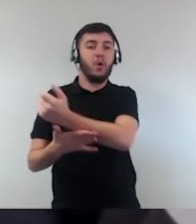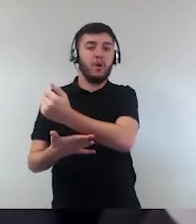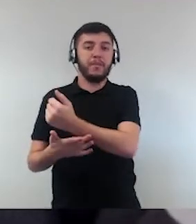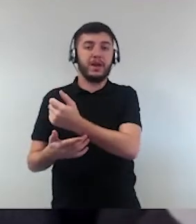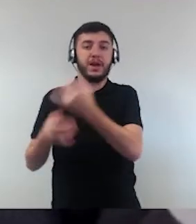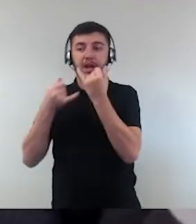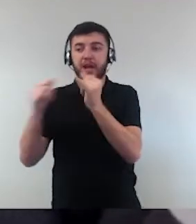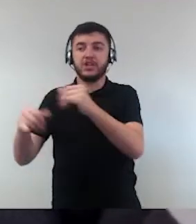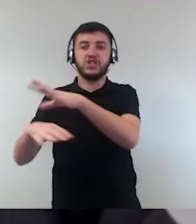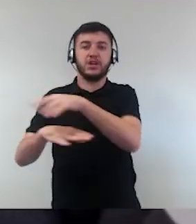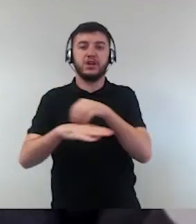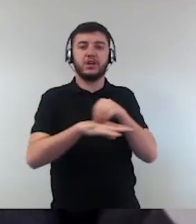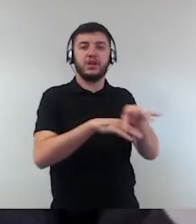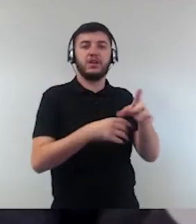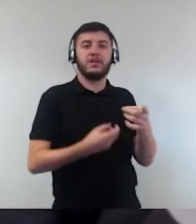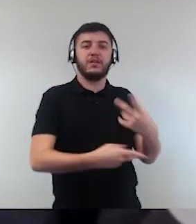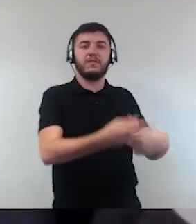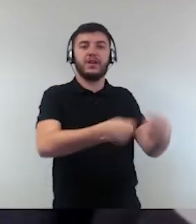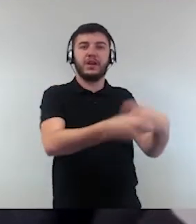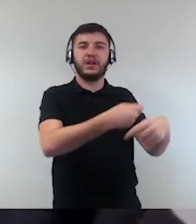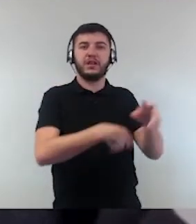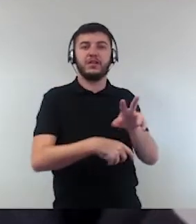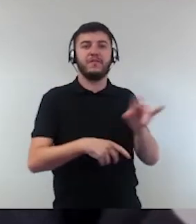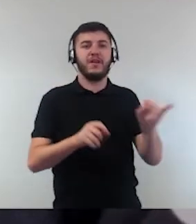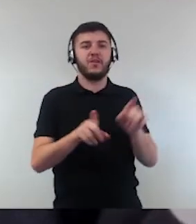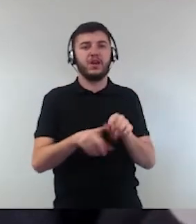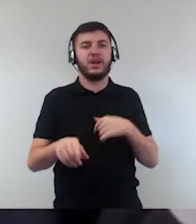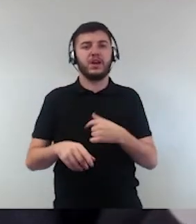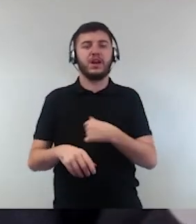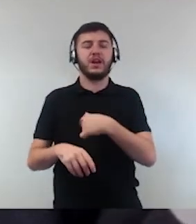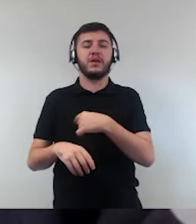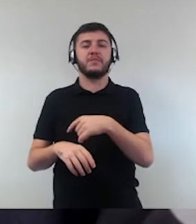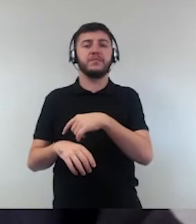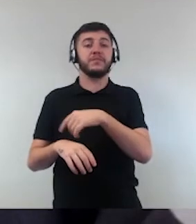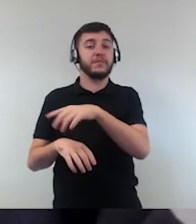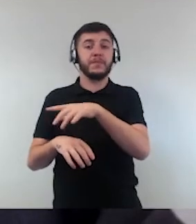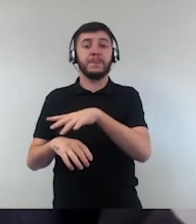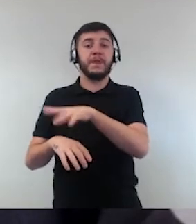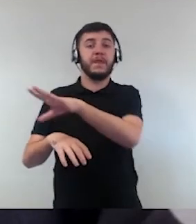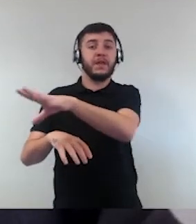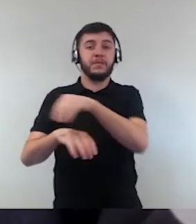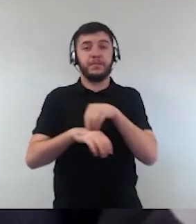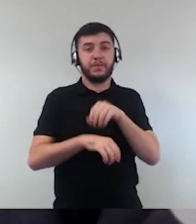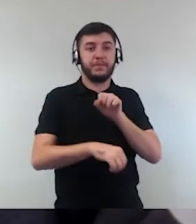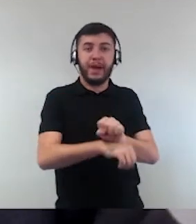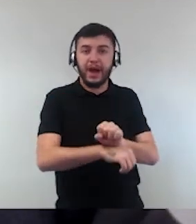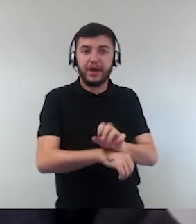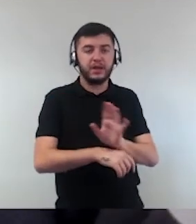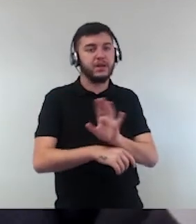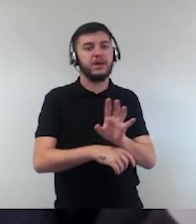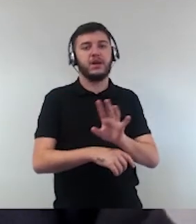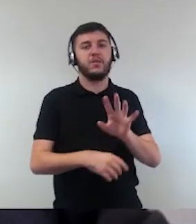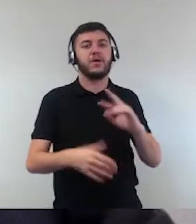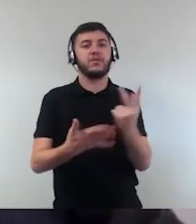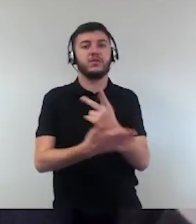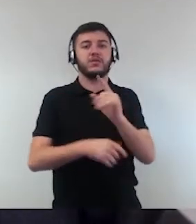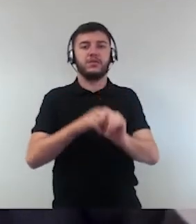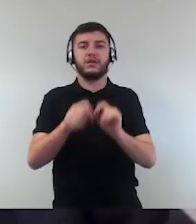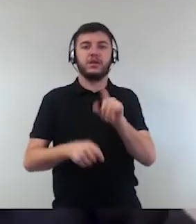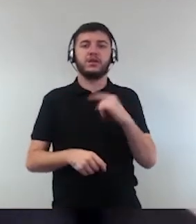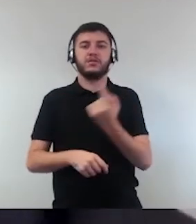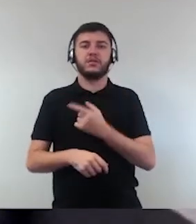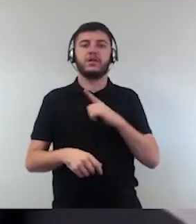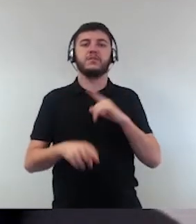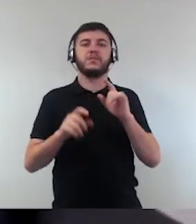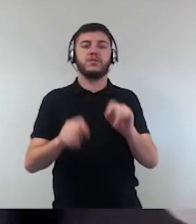receber, vai ser liquidado aquele excesso. Só que, como tem um excesso de energia, o preço da liquidação de diferenças no mercado de curto prazo, que a gente chama de